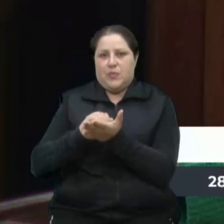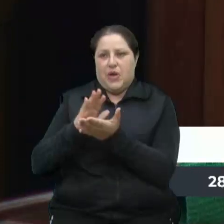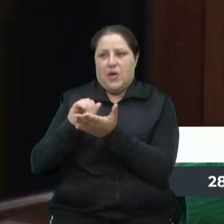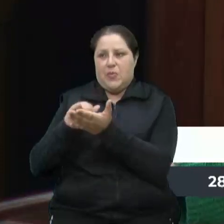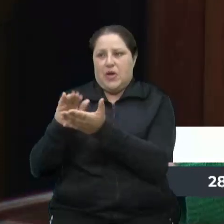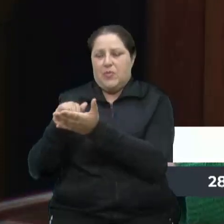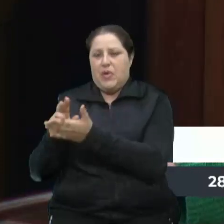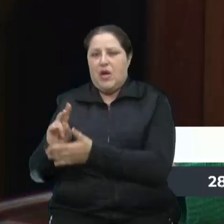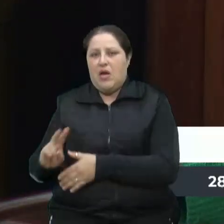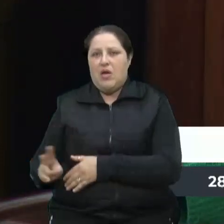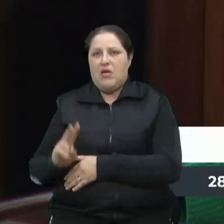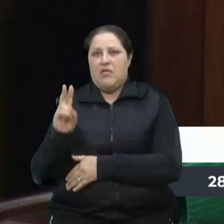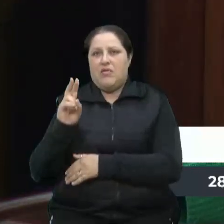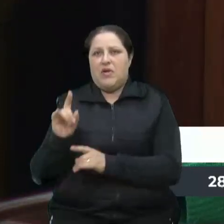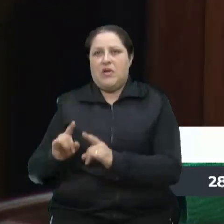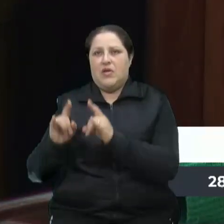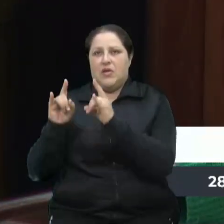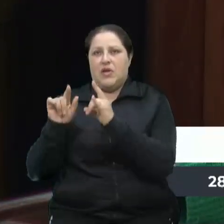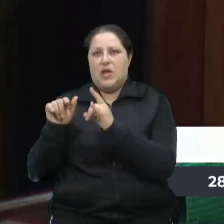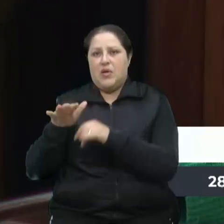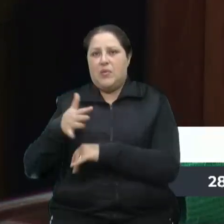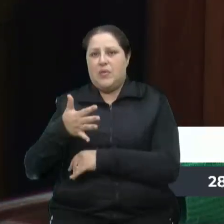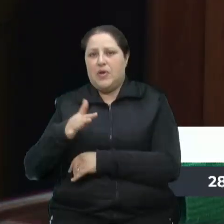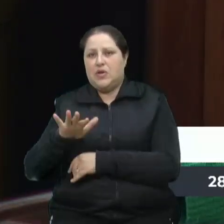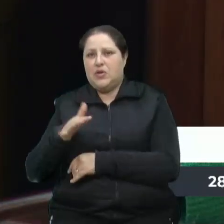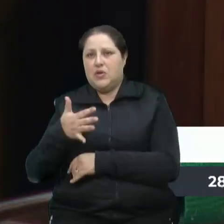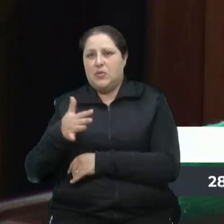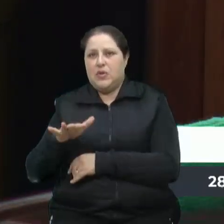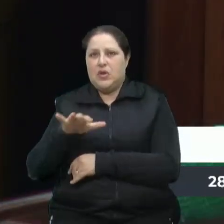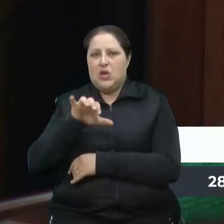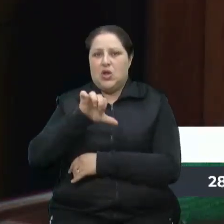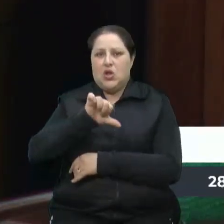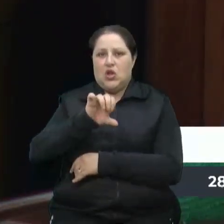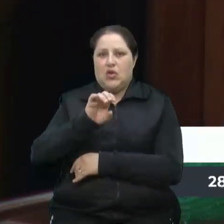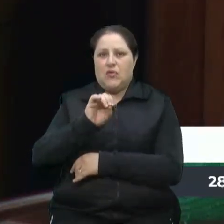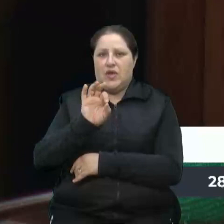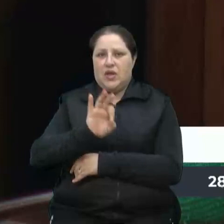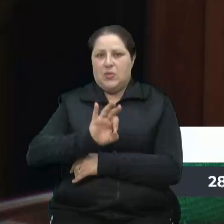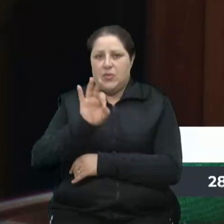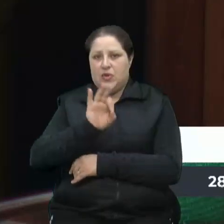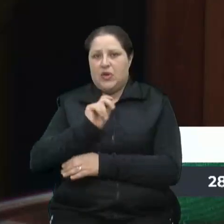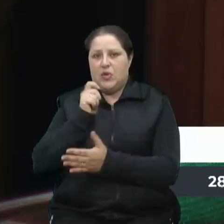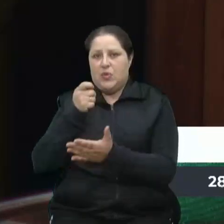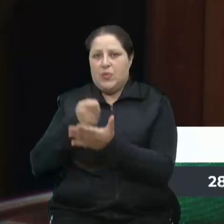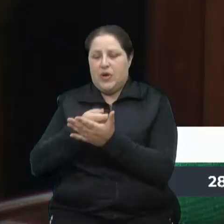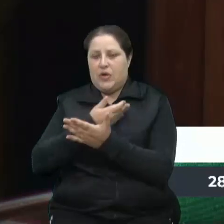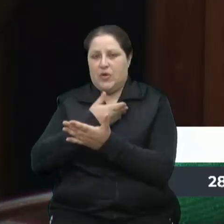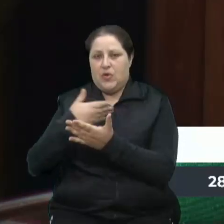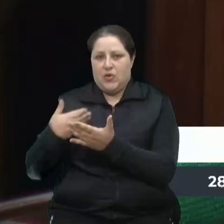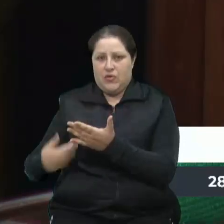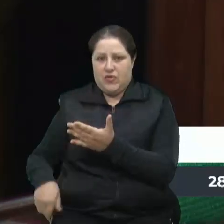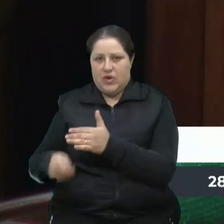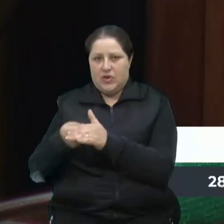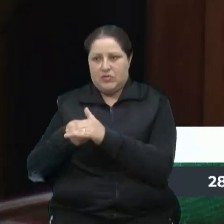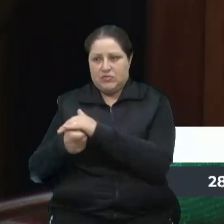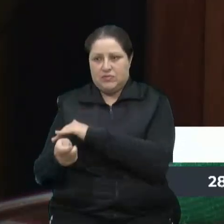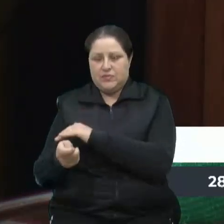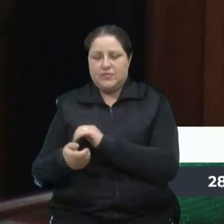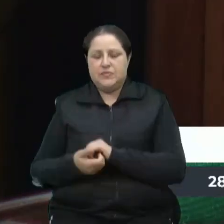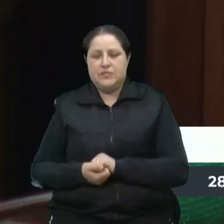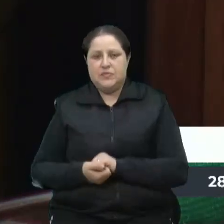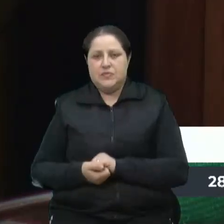do empreendimento foi aproximadamente 90% custeado com recurso público.